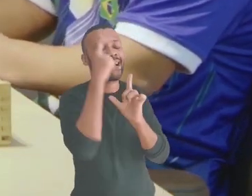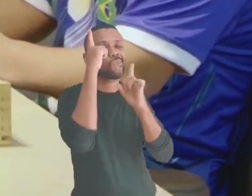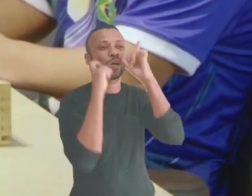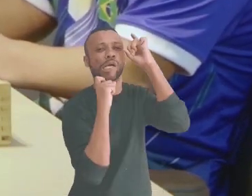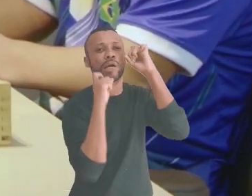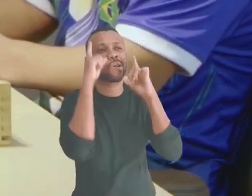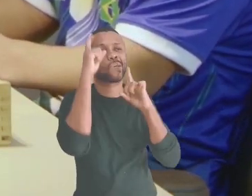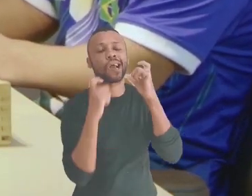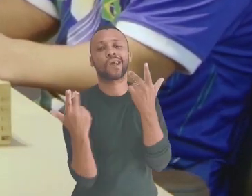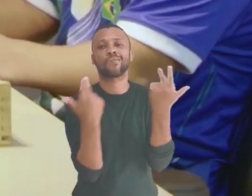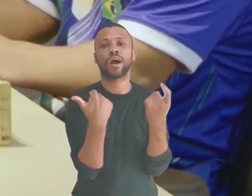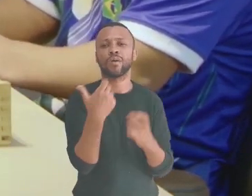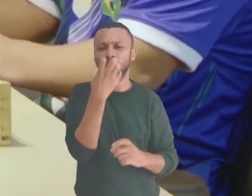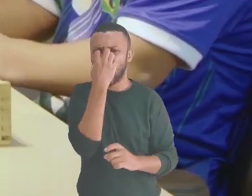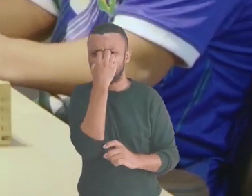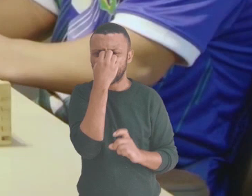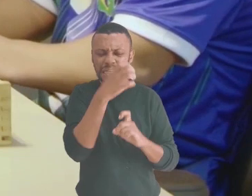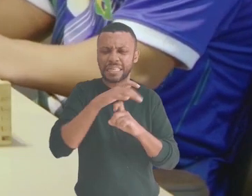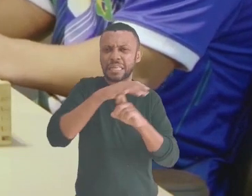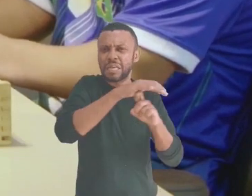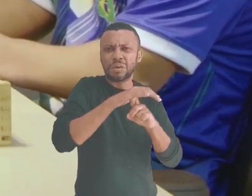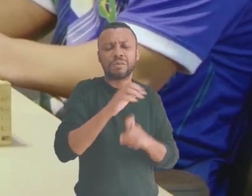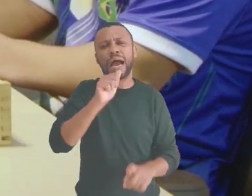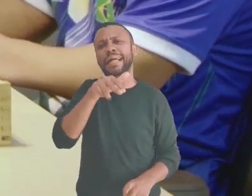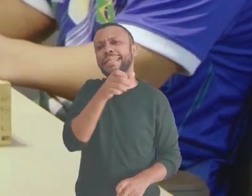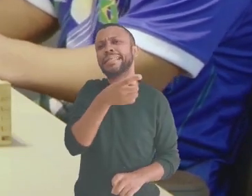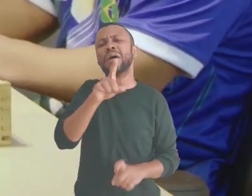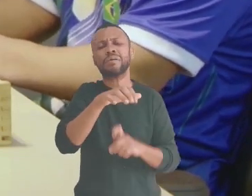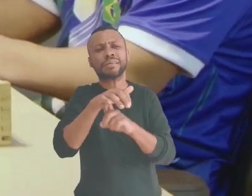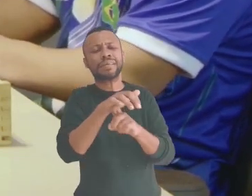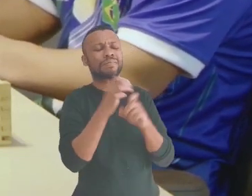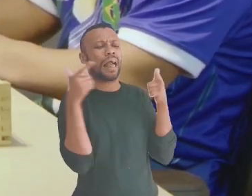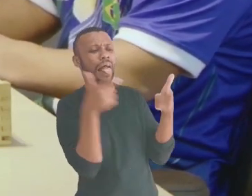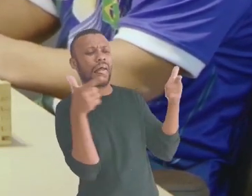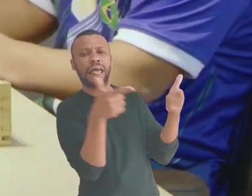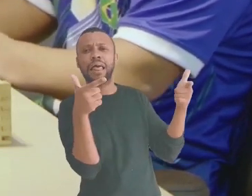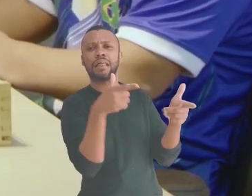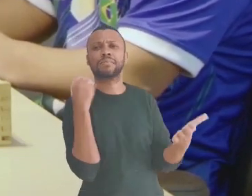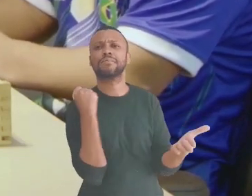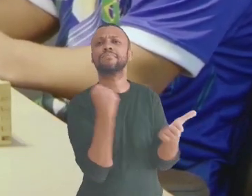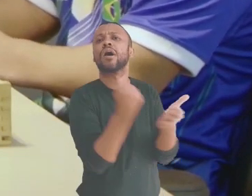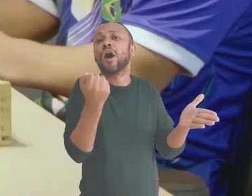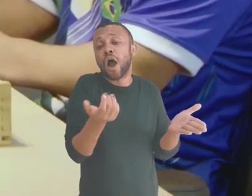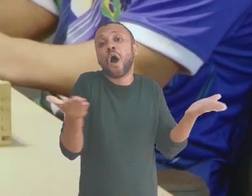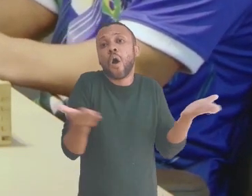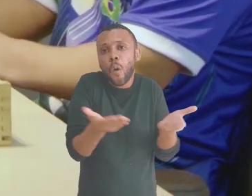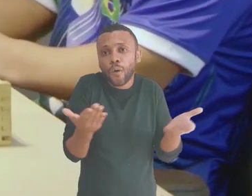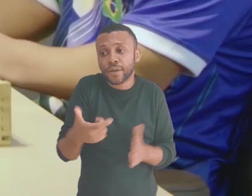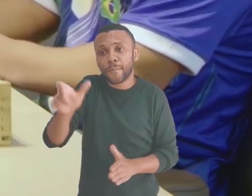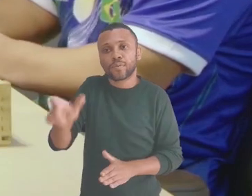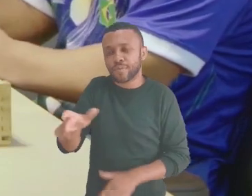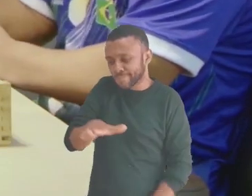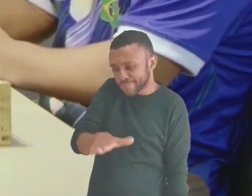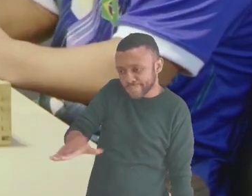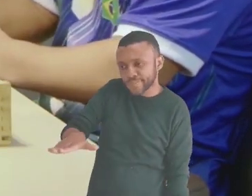circo, Se tornou pejorativo. Tornou-se pejorativo, tá? Então hoje pessoa com baixa estatura ou pessoa